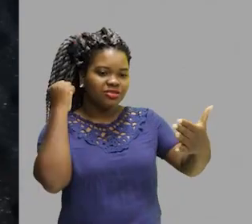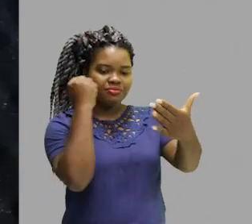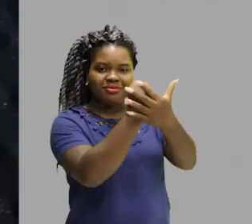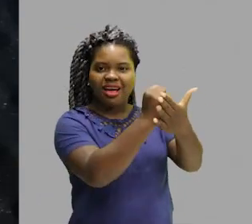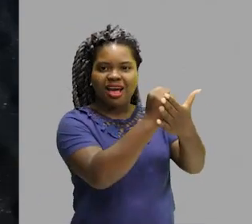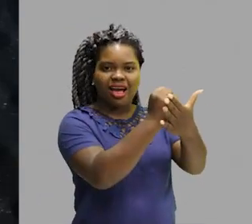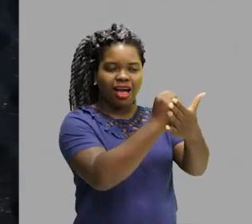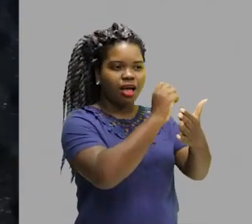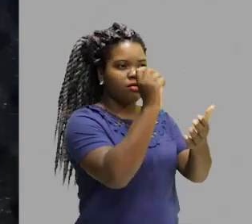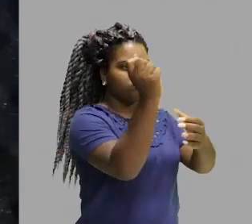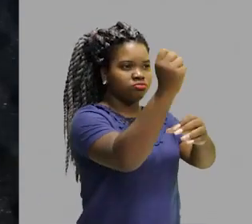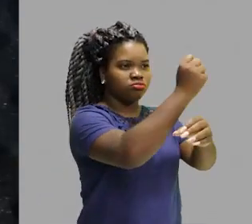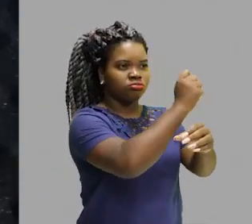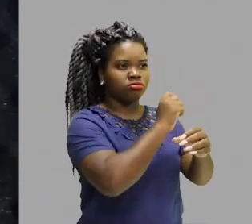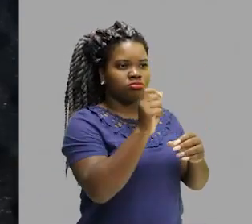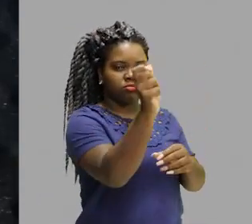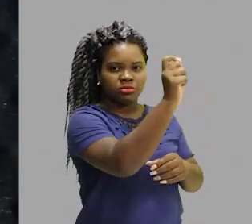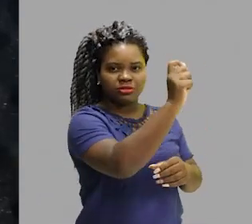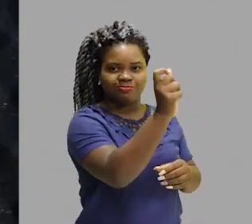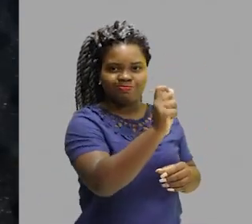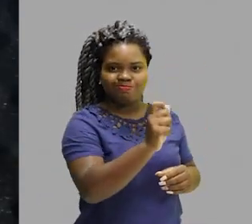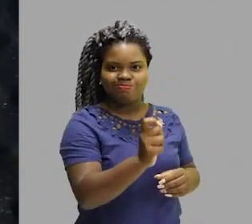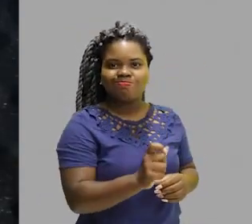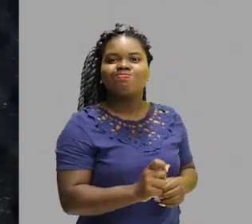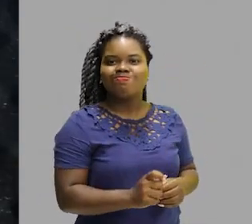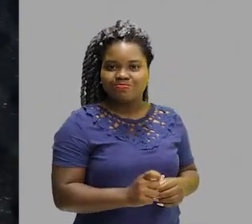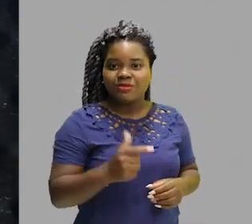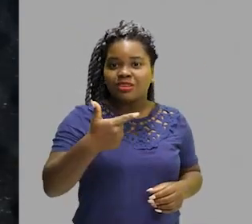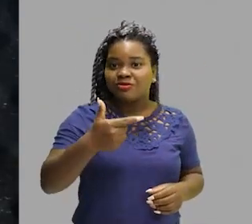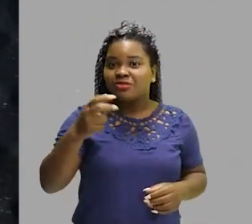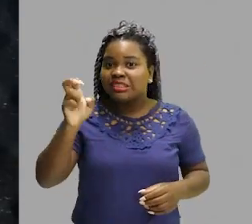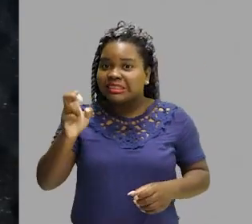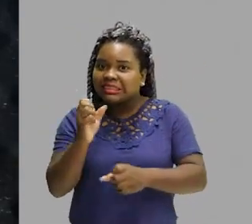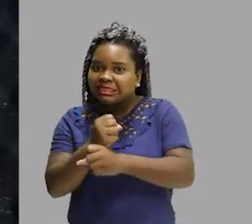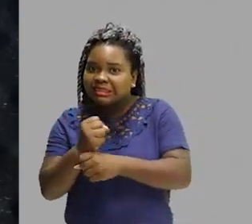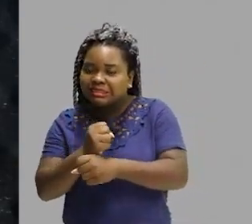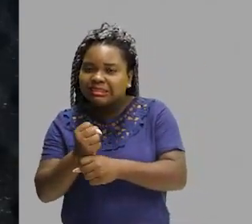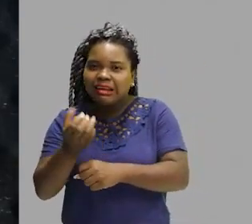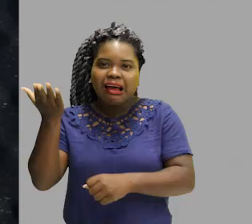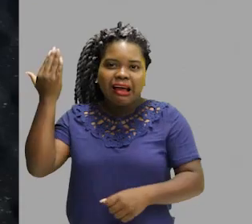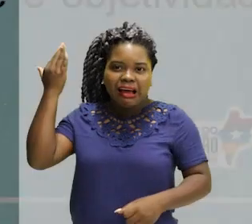registros 25 séculos antes de Cristo, tá bom?